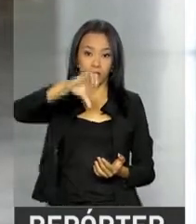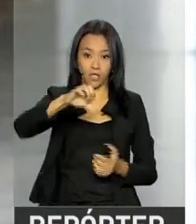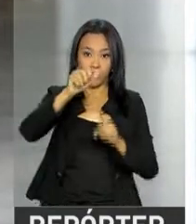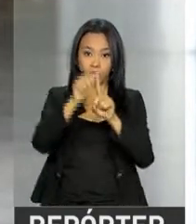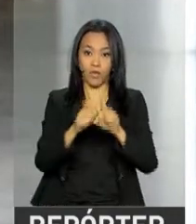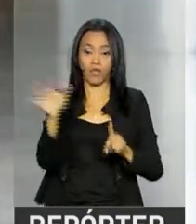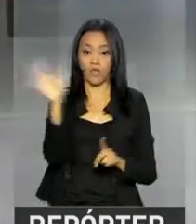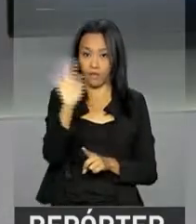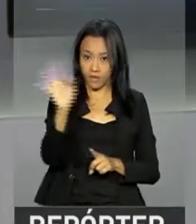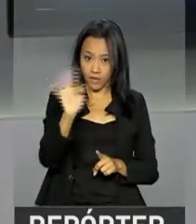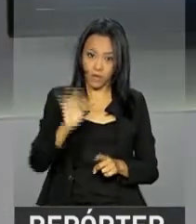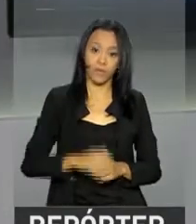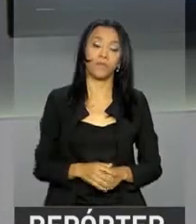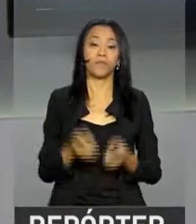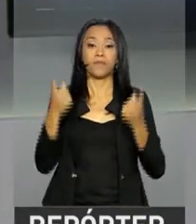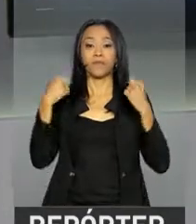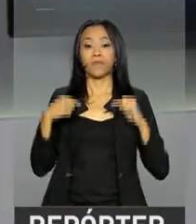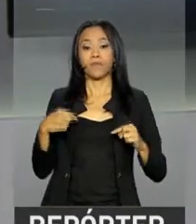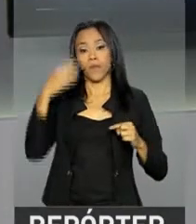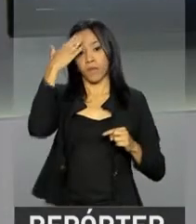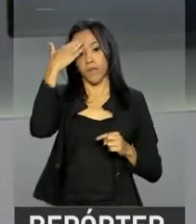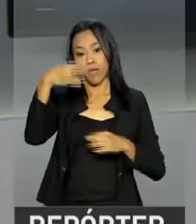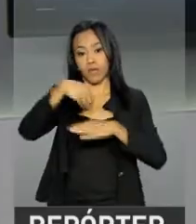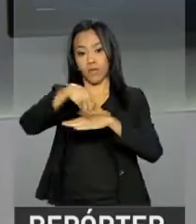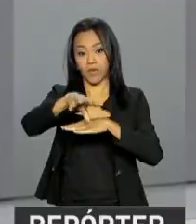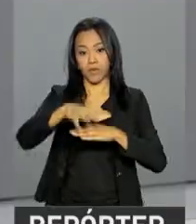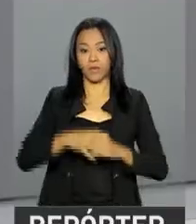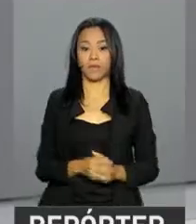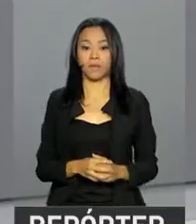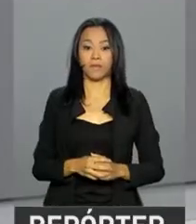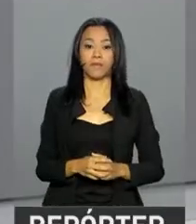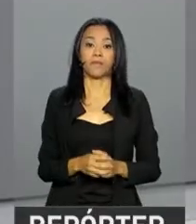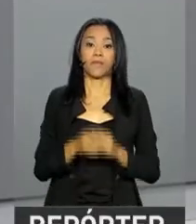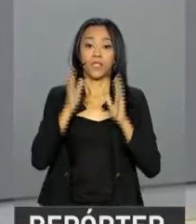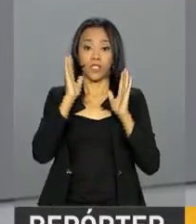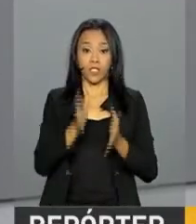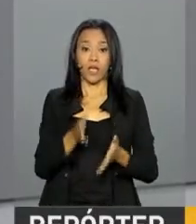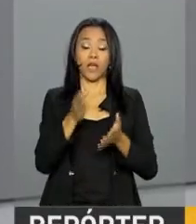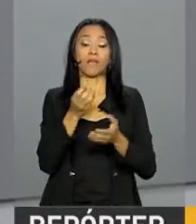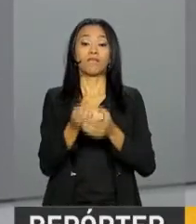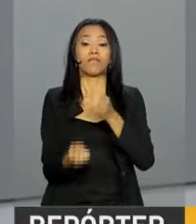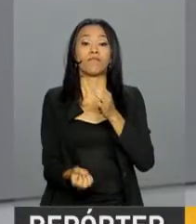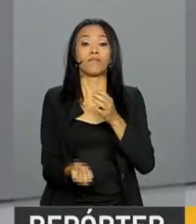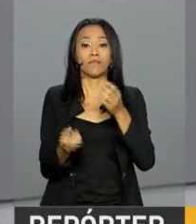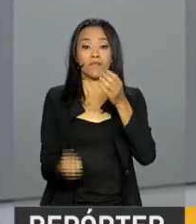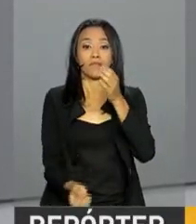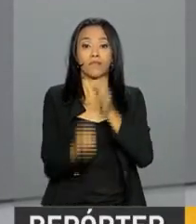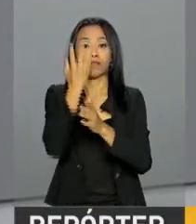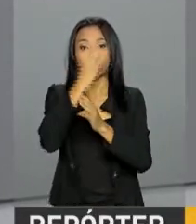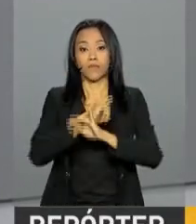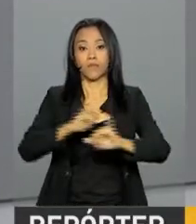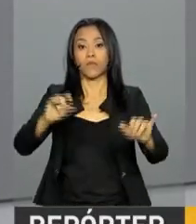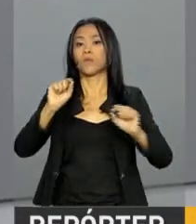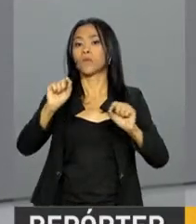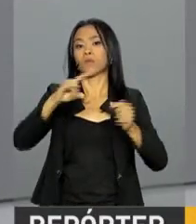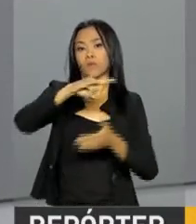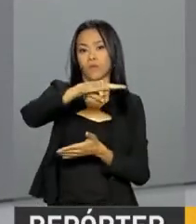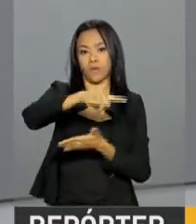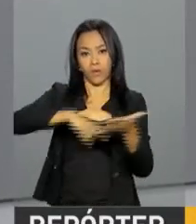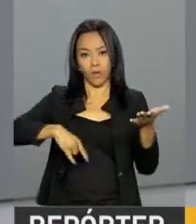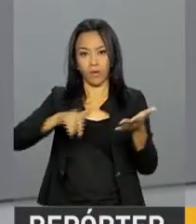carol obrigada pelas informações lana foi lançado nesta segunda-feira o documento nacional de